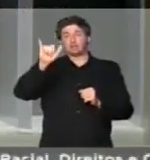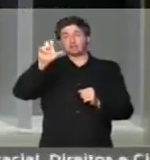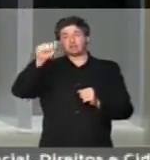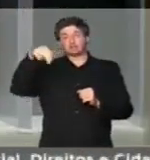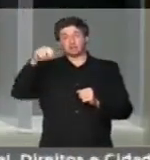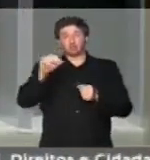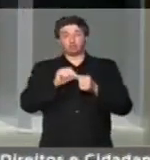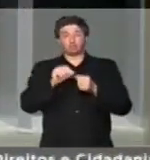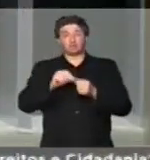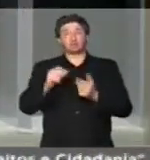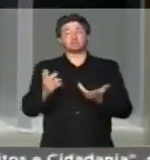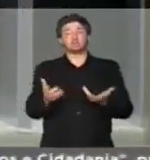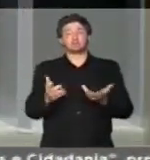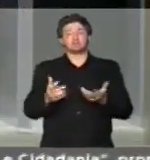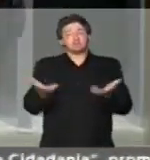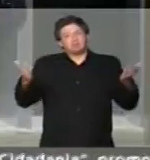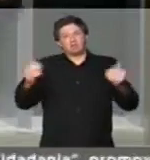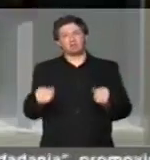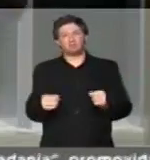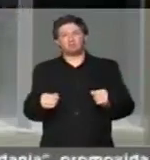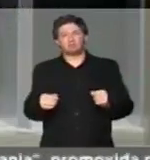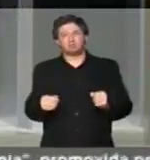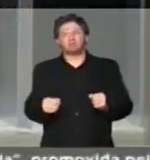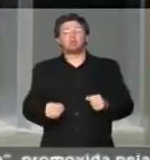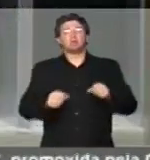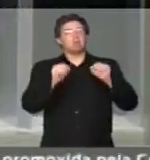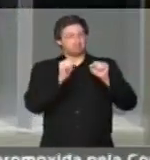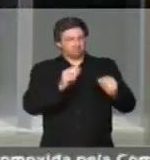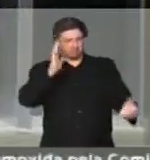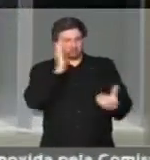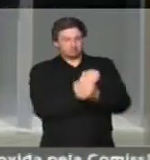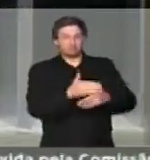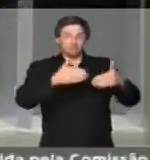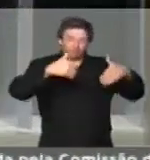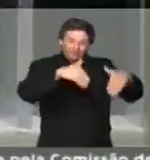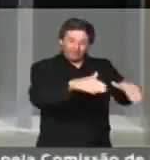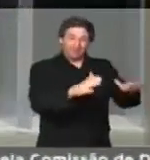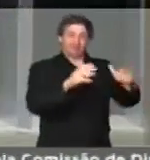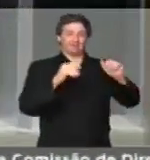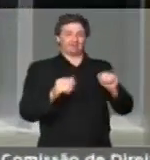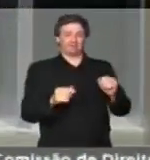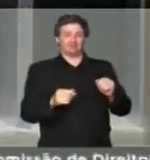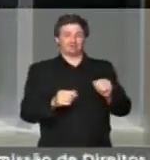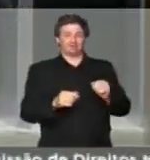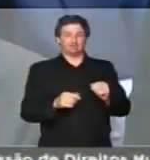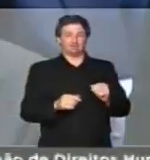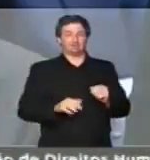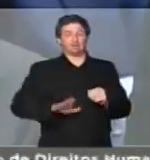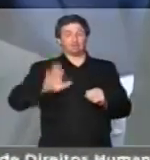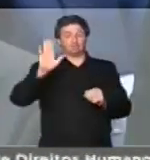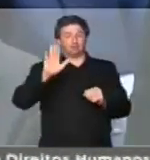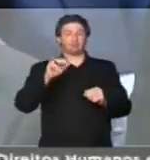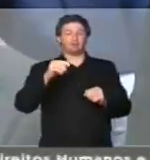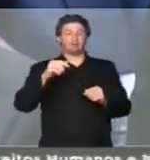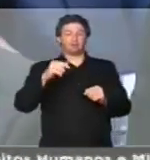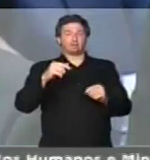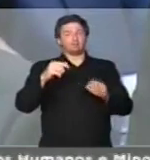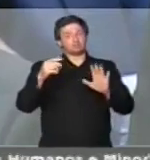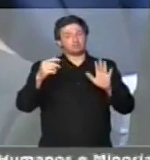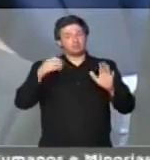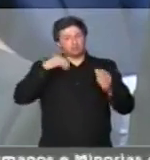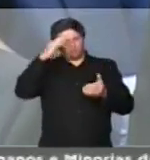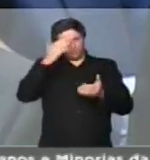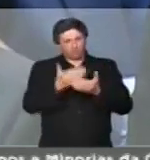pelo que soube agora portanto olha pode representar Inclusive descumprir a palavra que tinha dado a Eu ainda